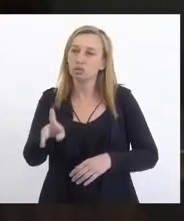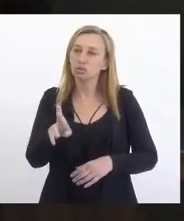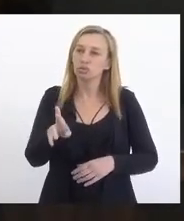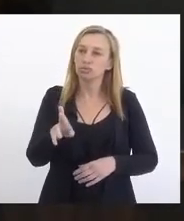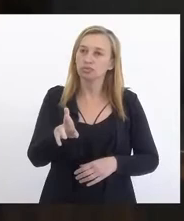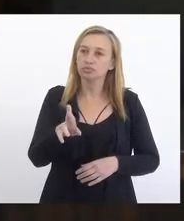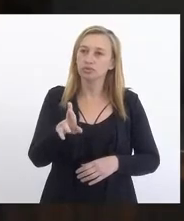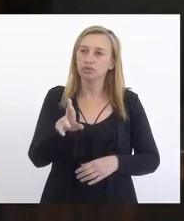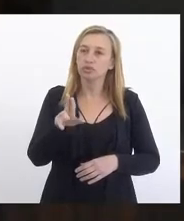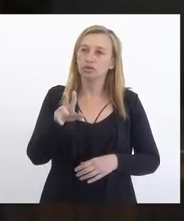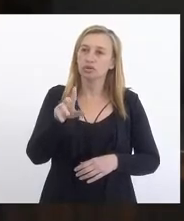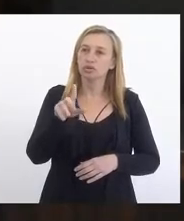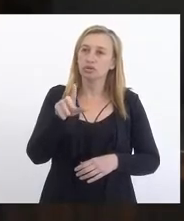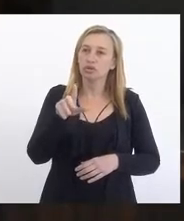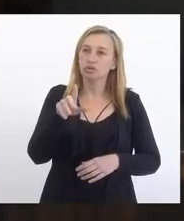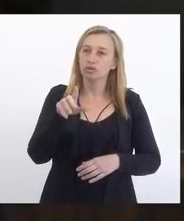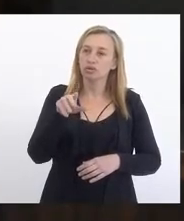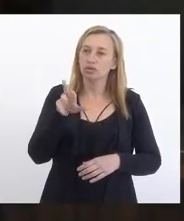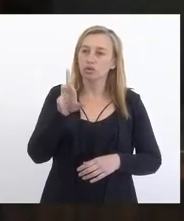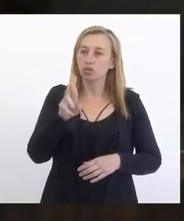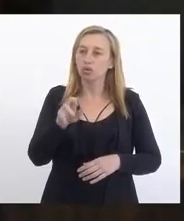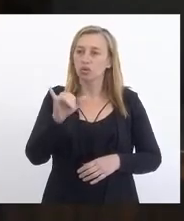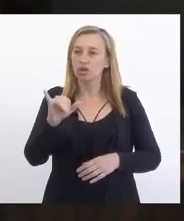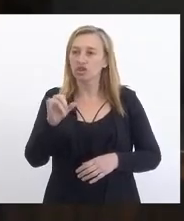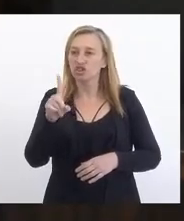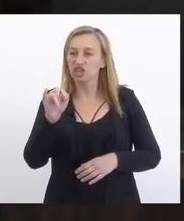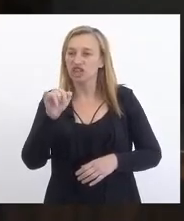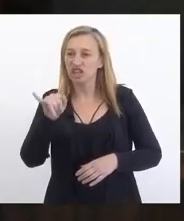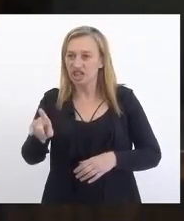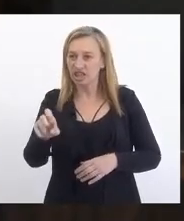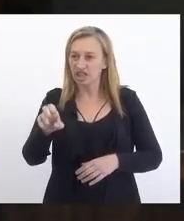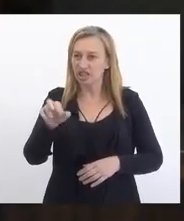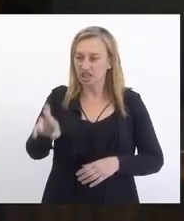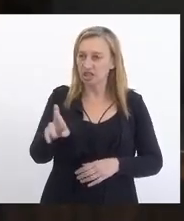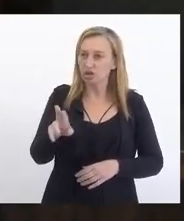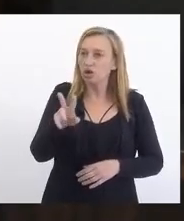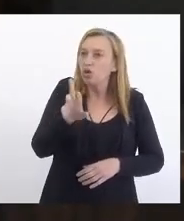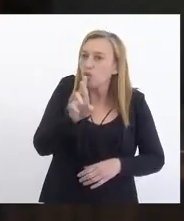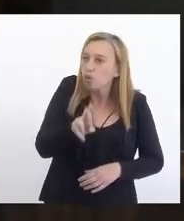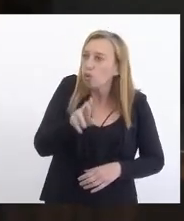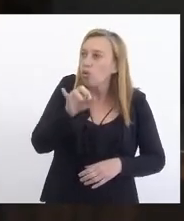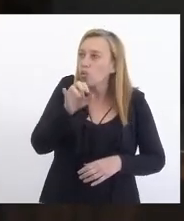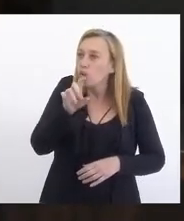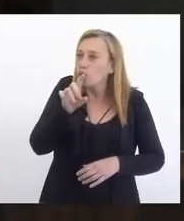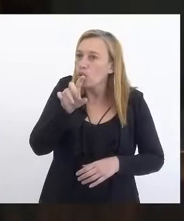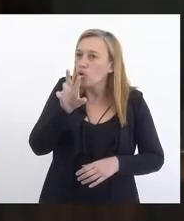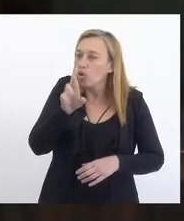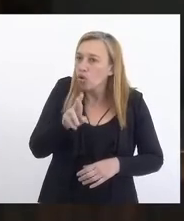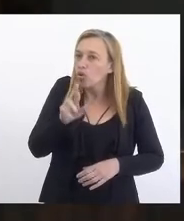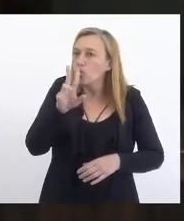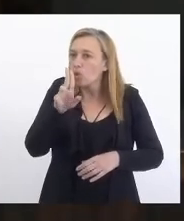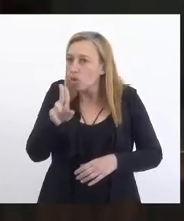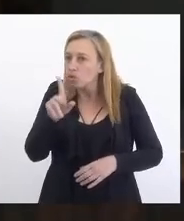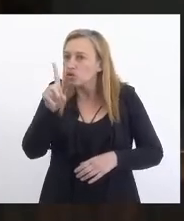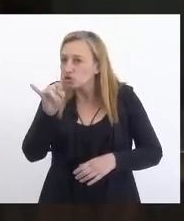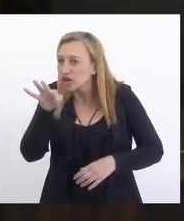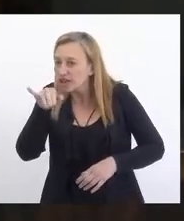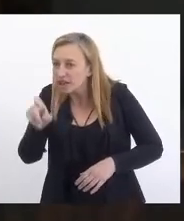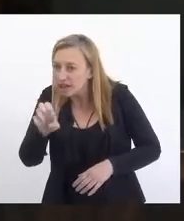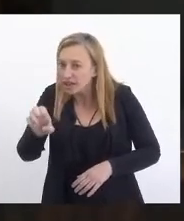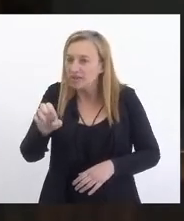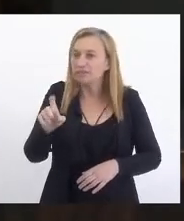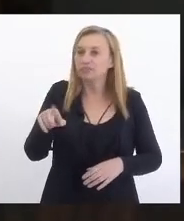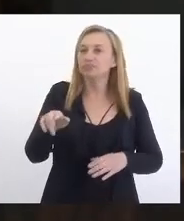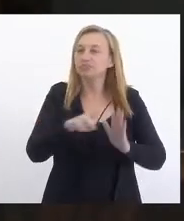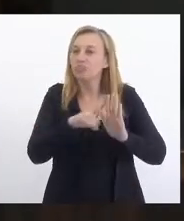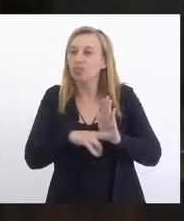J. Lee. É isso mesmo, Carlos Macedo? Hu J. Lee. Parecer da Comissão de Normas Internas e Proposições